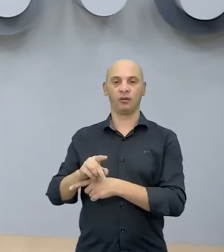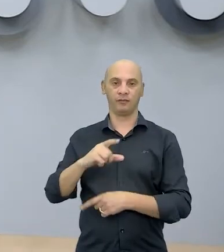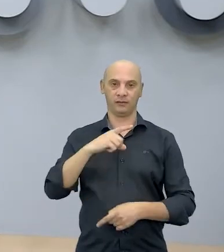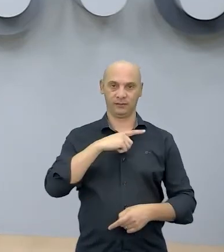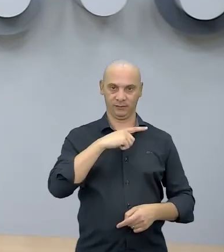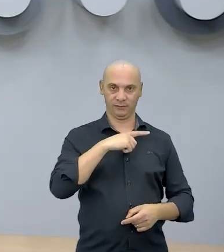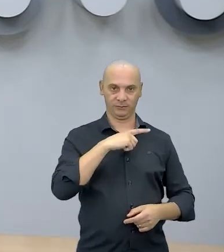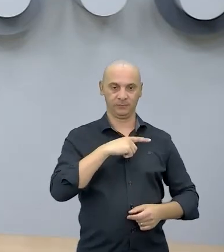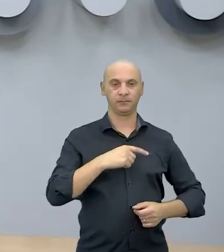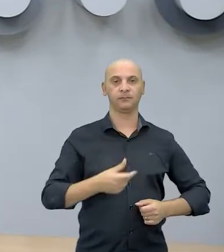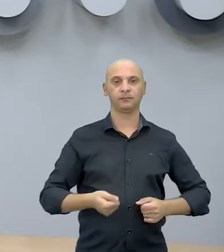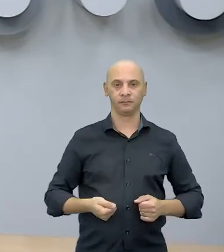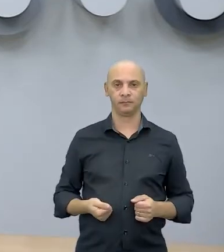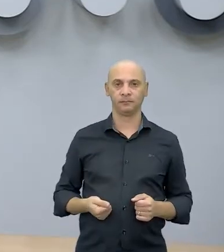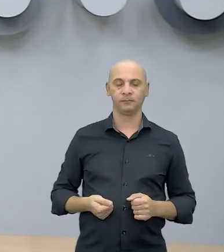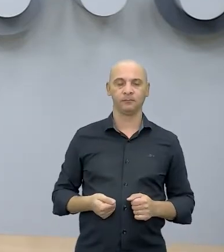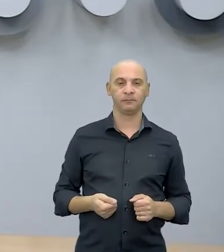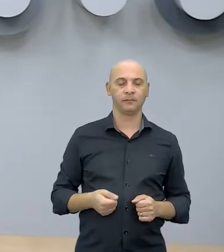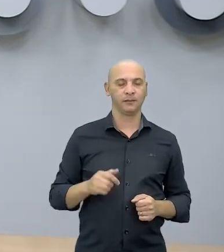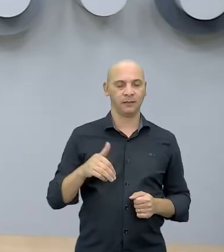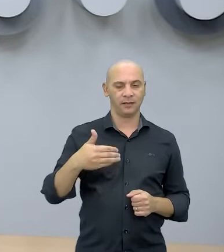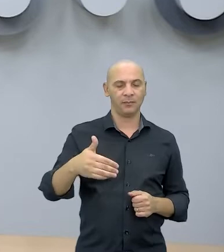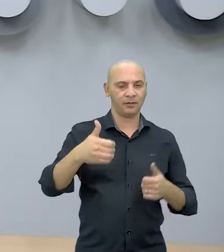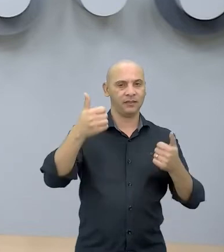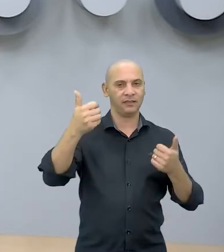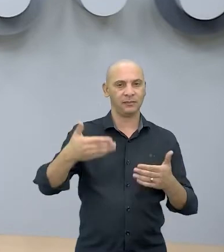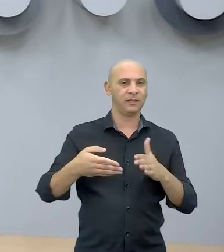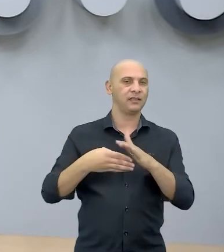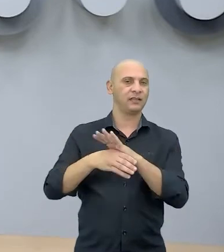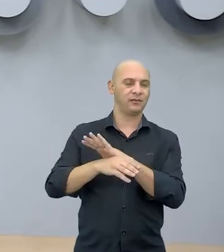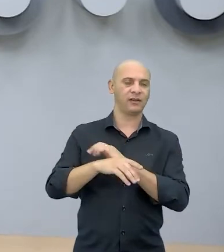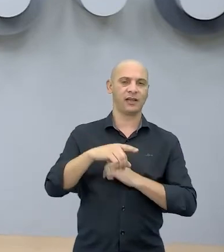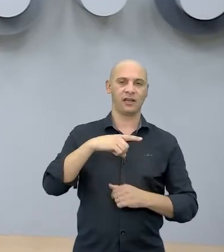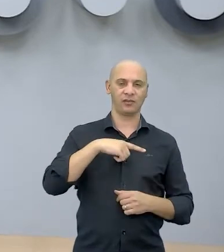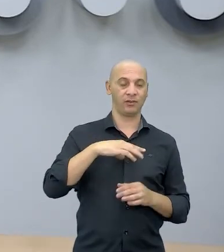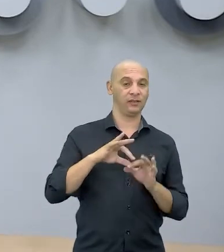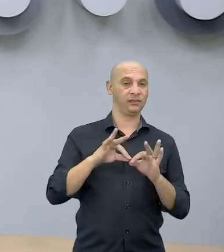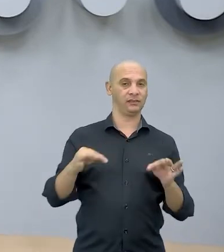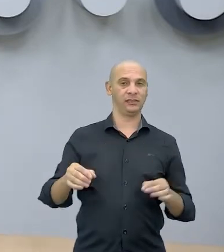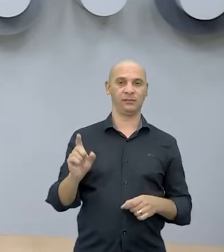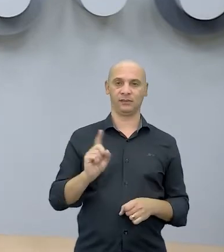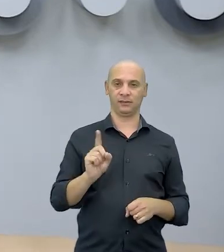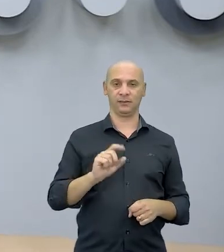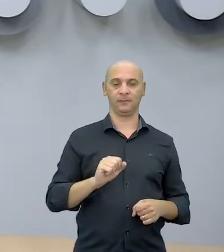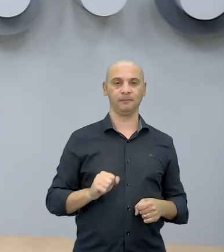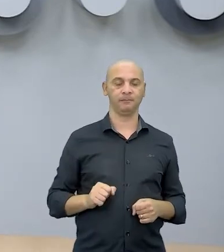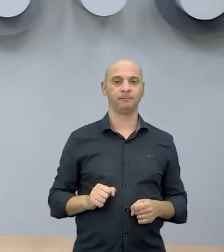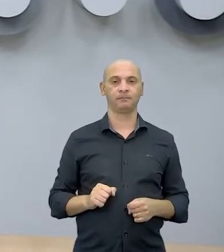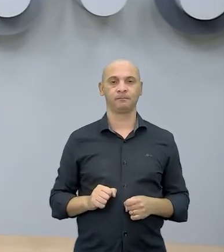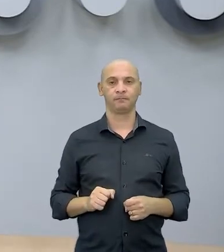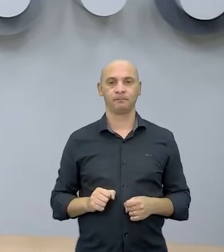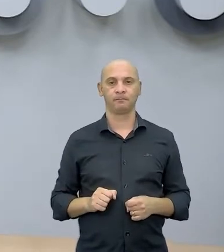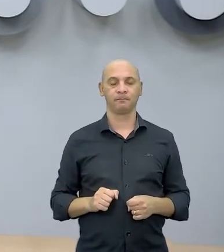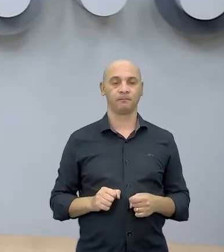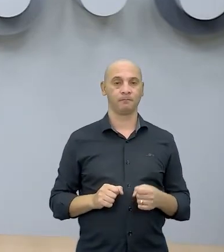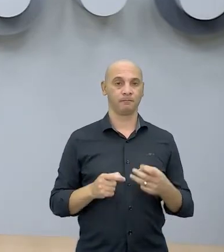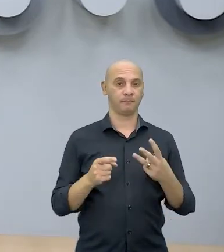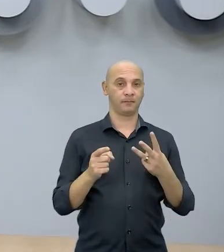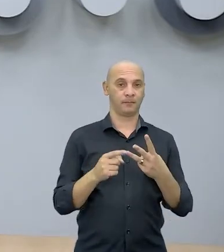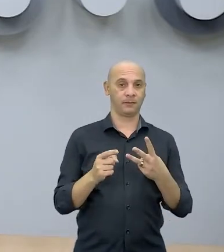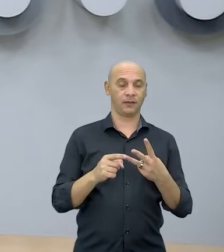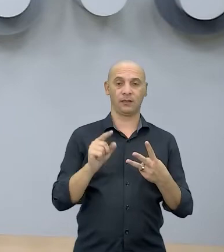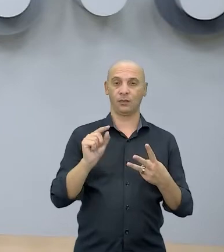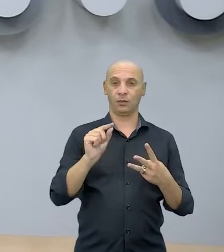daqui a pouquinho um pouco melhor o que isso significa, que não é tão simples assim e não tem poucas consequências, né? A gente